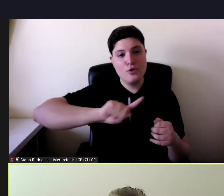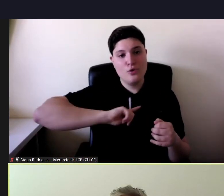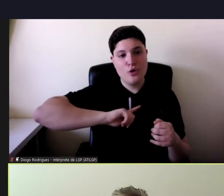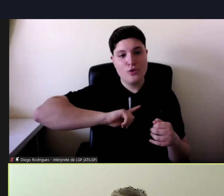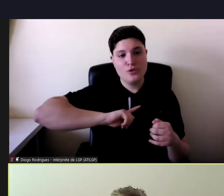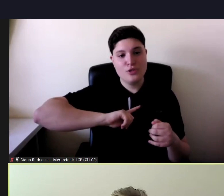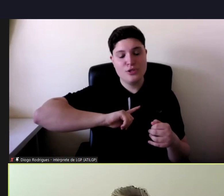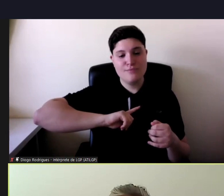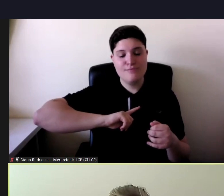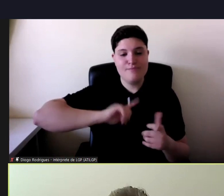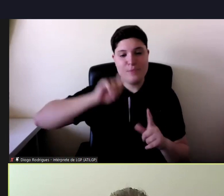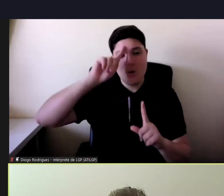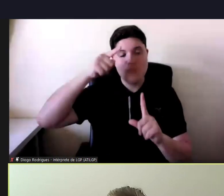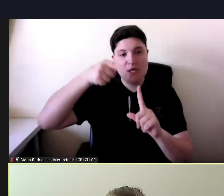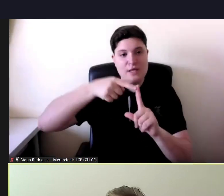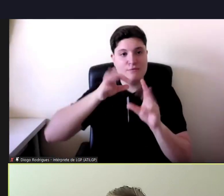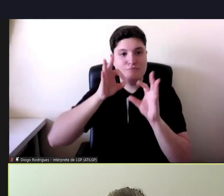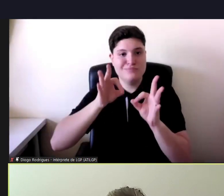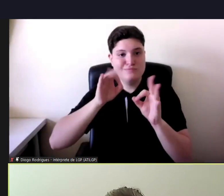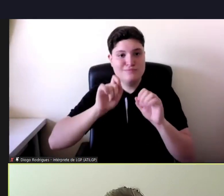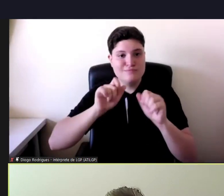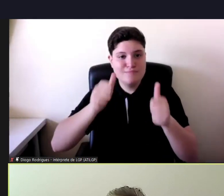própria produtividade.